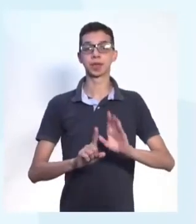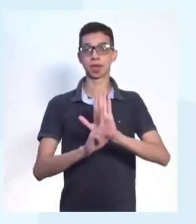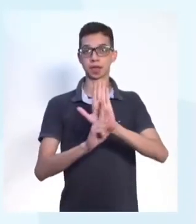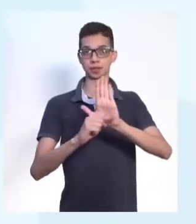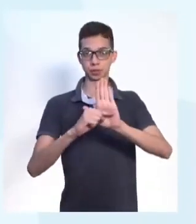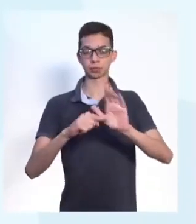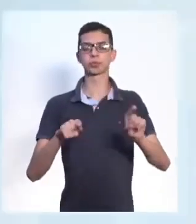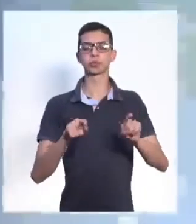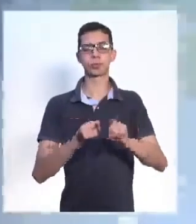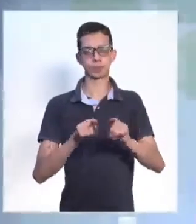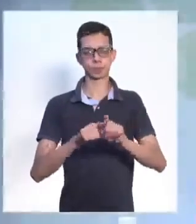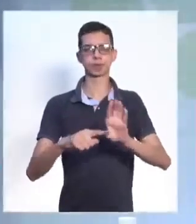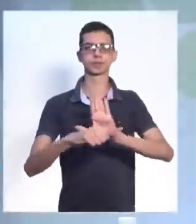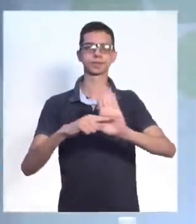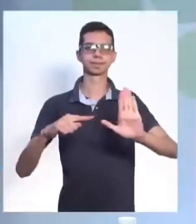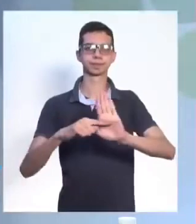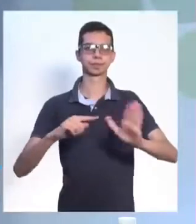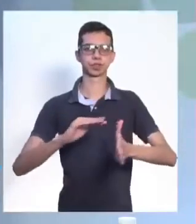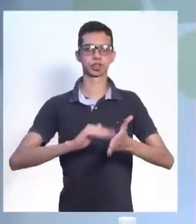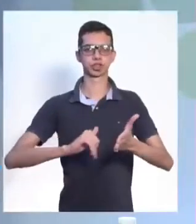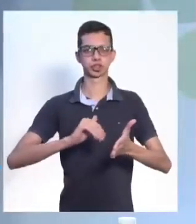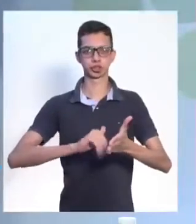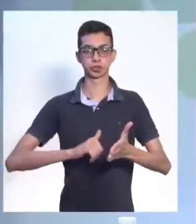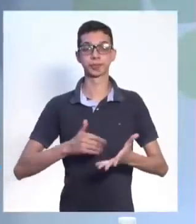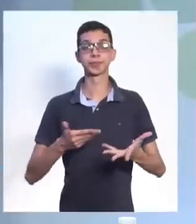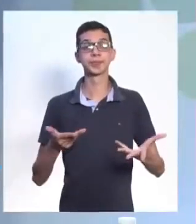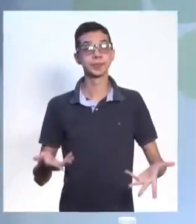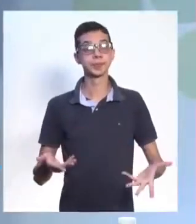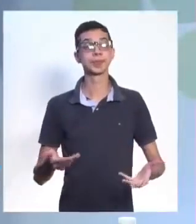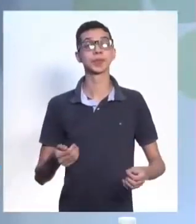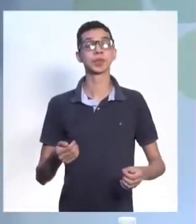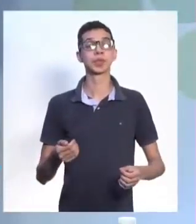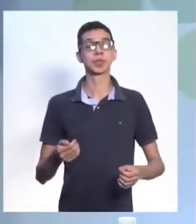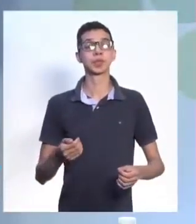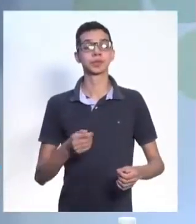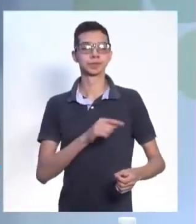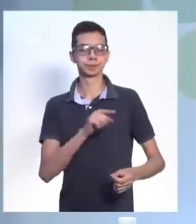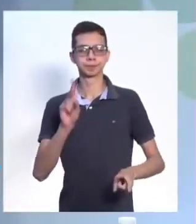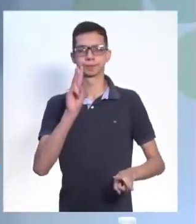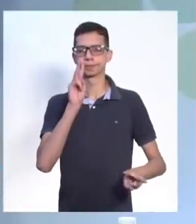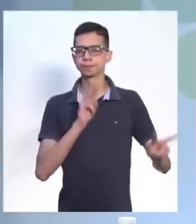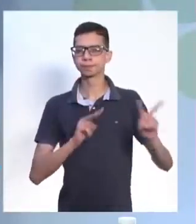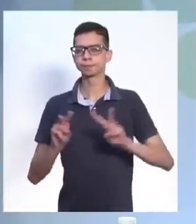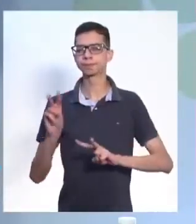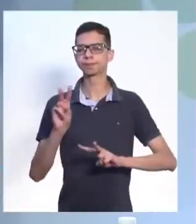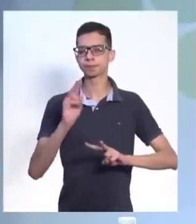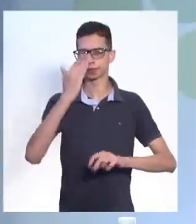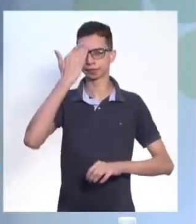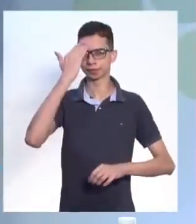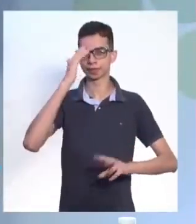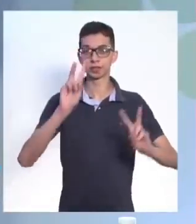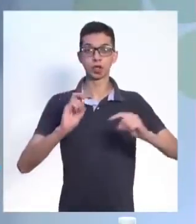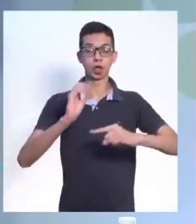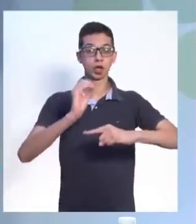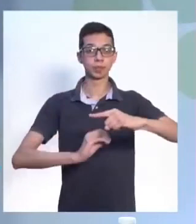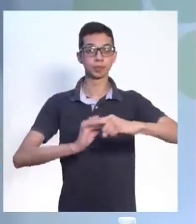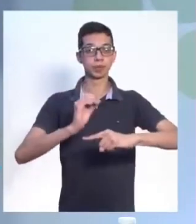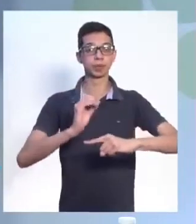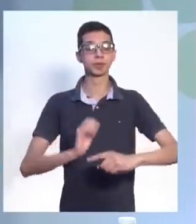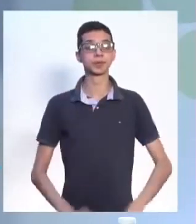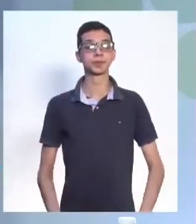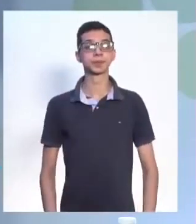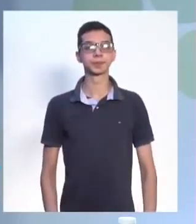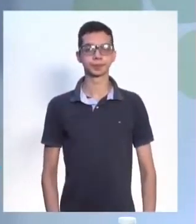Então, esse contexto aí, né? Essa relação que nós vamos observar da fração, nós vamos observar aí